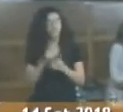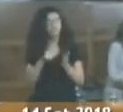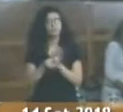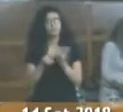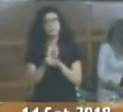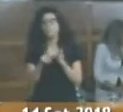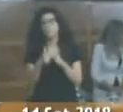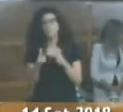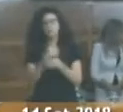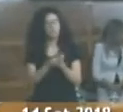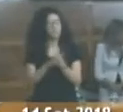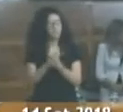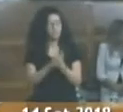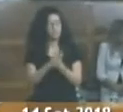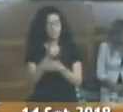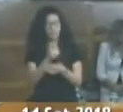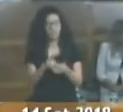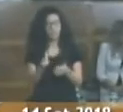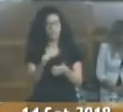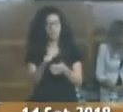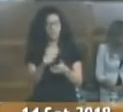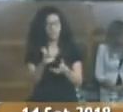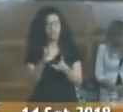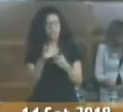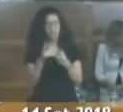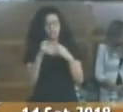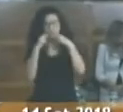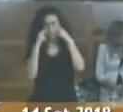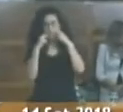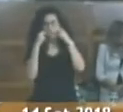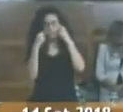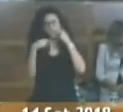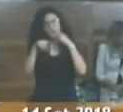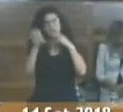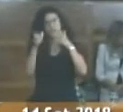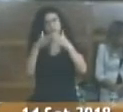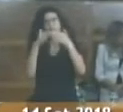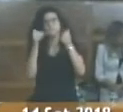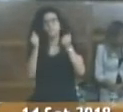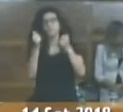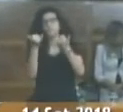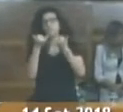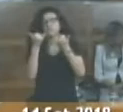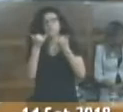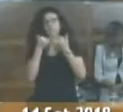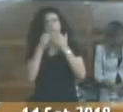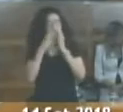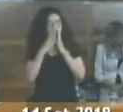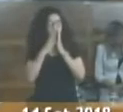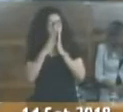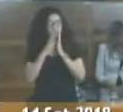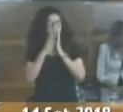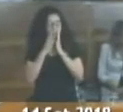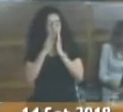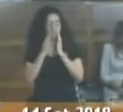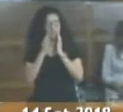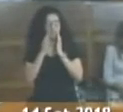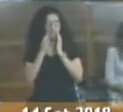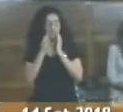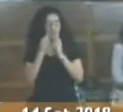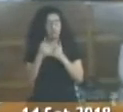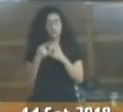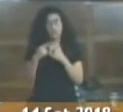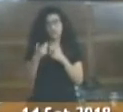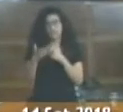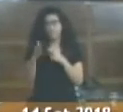nenhum. Não tenho a menor vaidade de procurar o senhor Guilherme Brasil, que vive nos procurando na